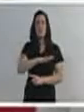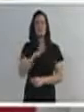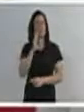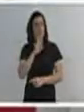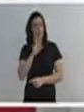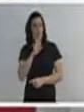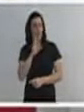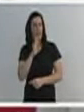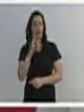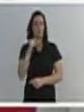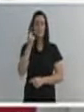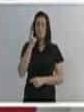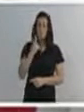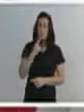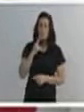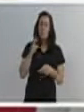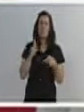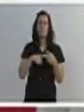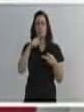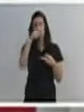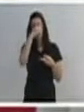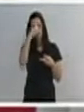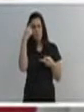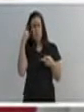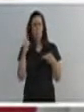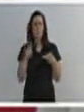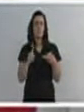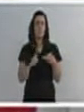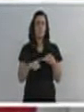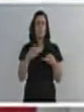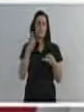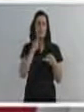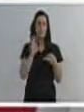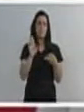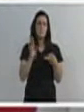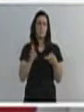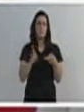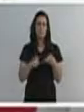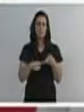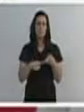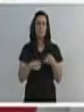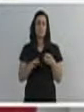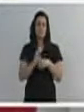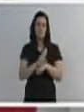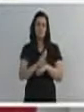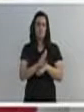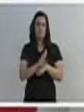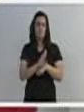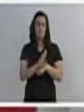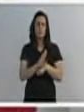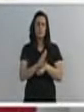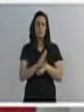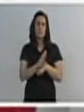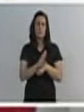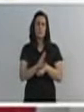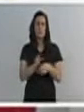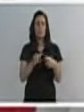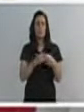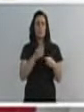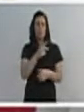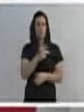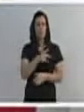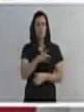nosso helicóptero, agora que está funcionando aqui, o batalhão, reforma, construção do batalhão, o nosso centro de